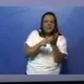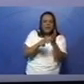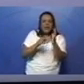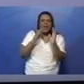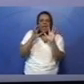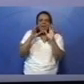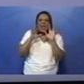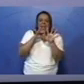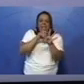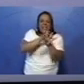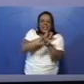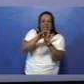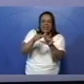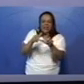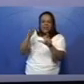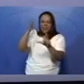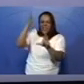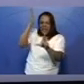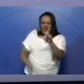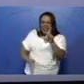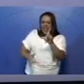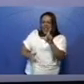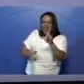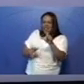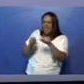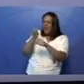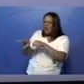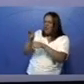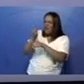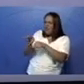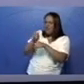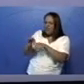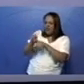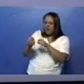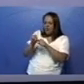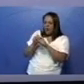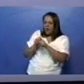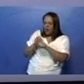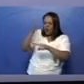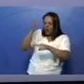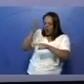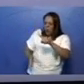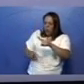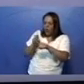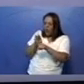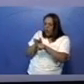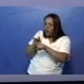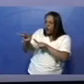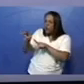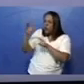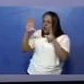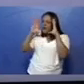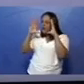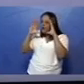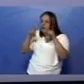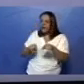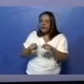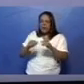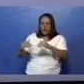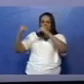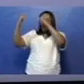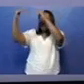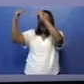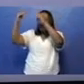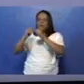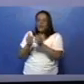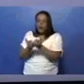dela, liberava gases venenosos e nasciam duas cabeças no lugar, certo? Aqui, essa imagem de cima é